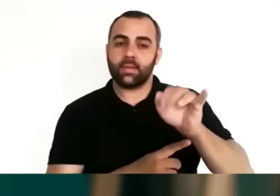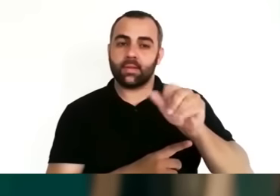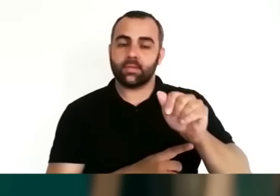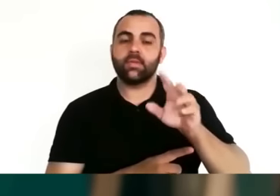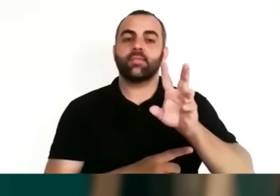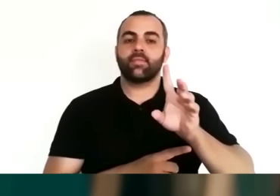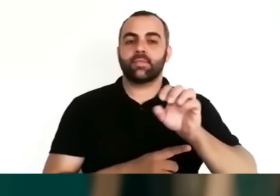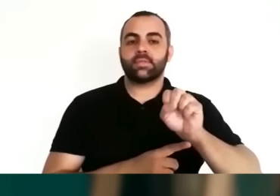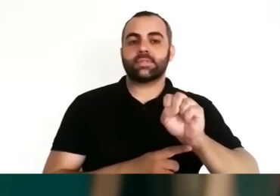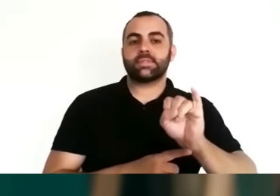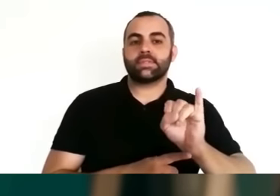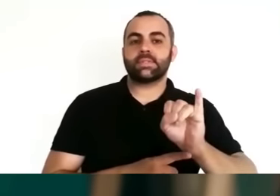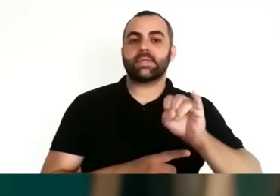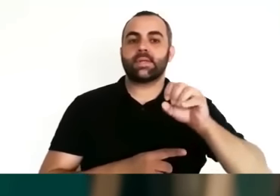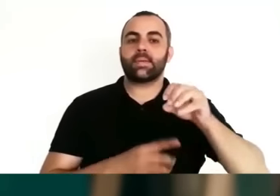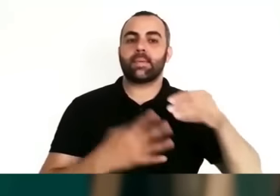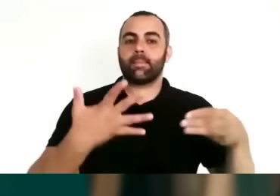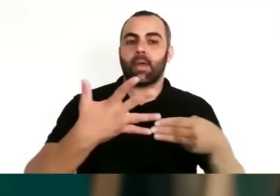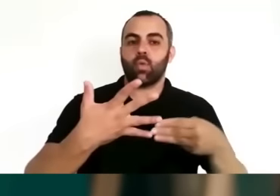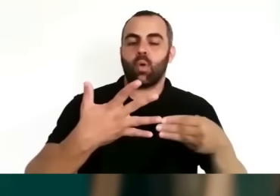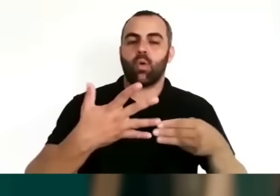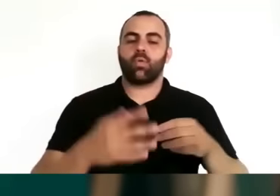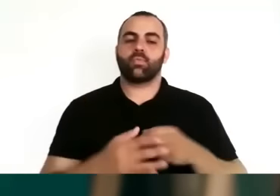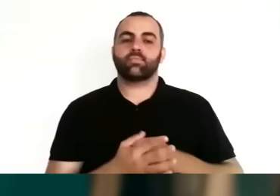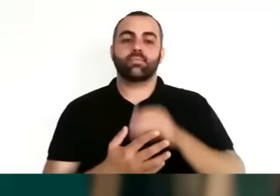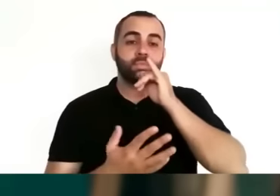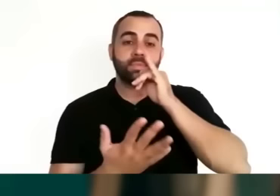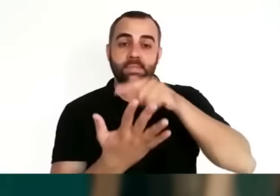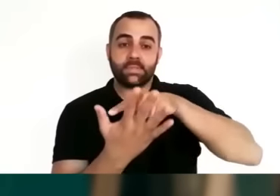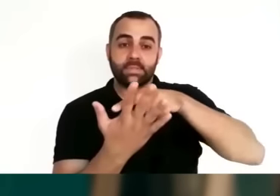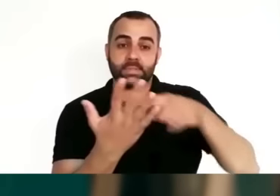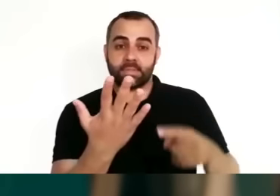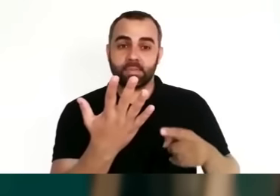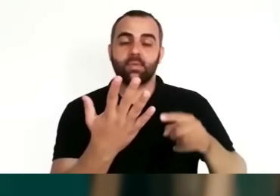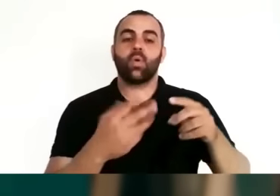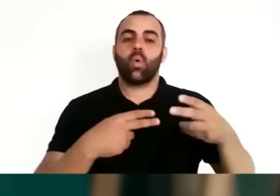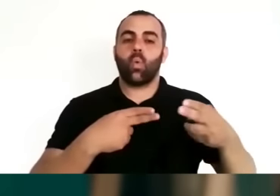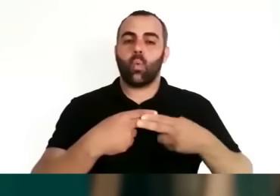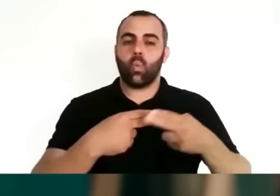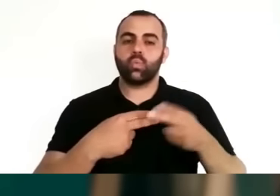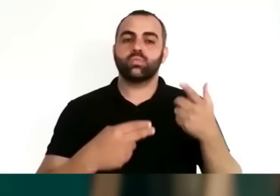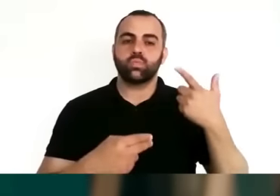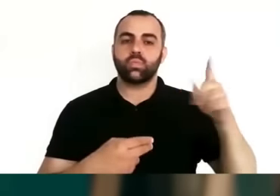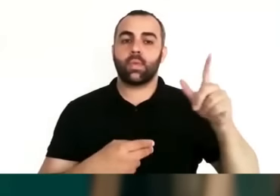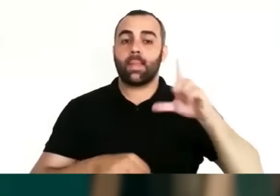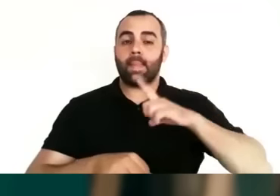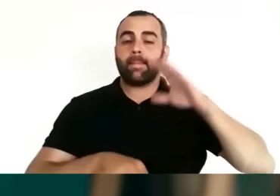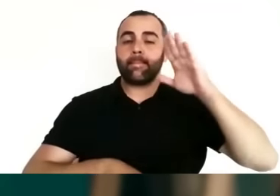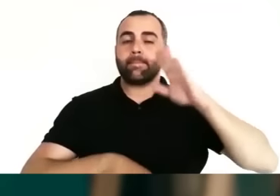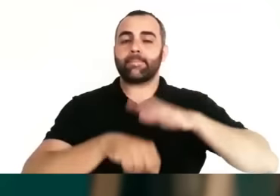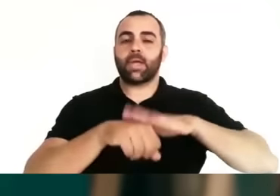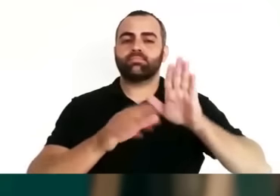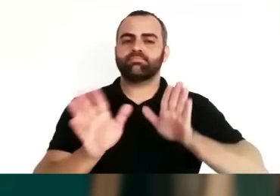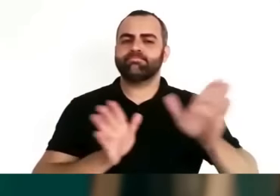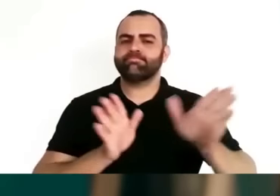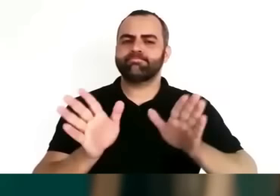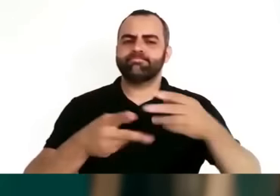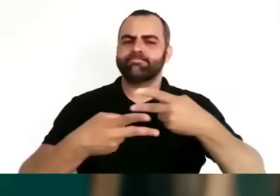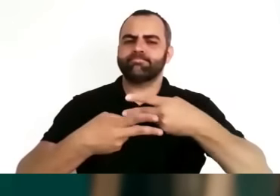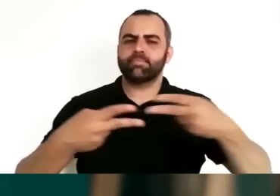com sétima. Se for um pentacorde, você vai usar um Si bemol menor, né, com a sétima maior,